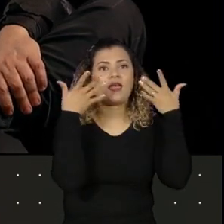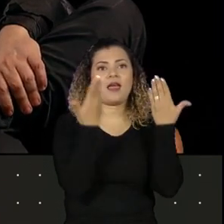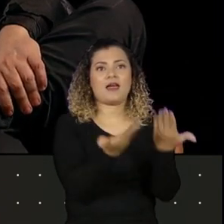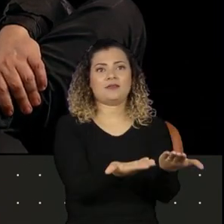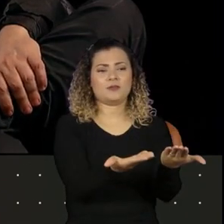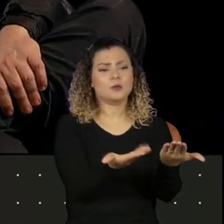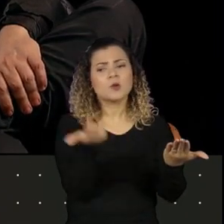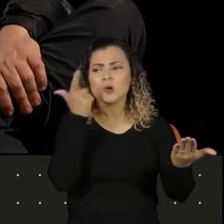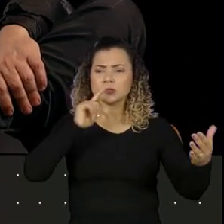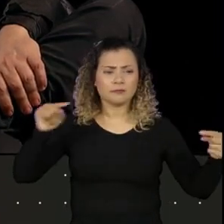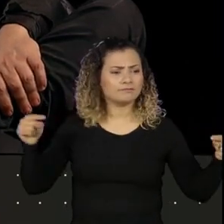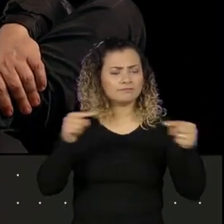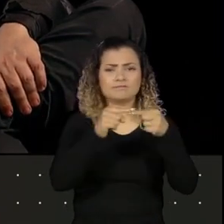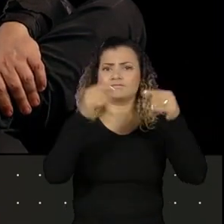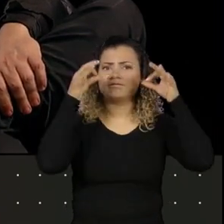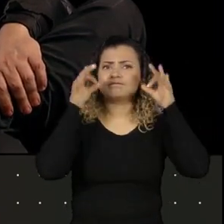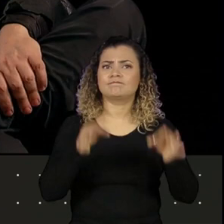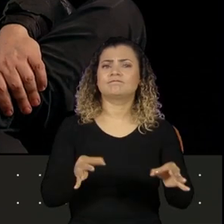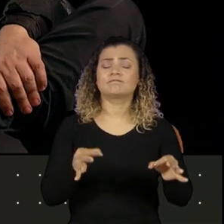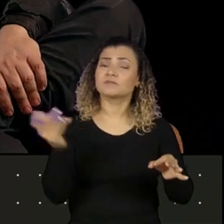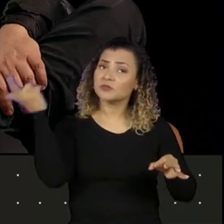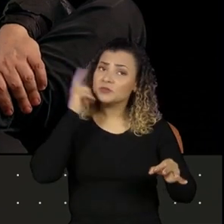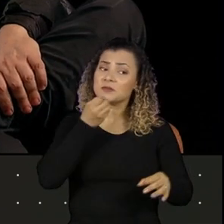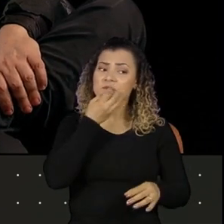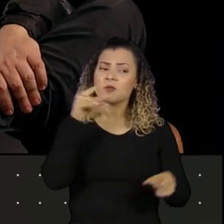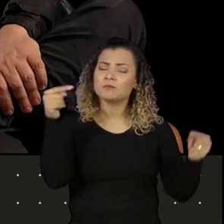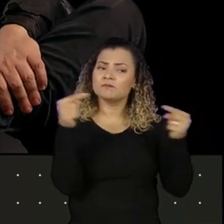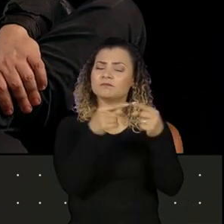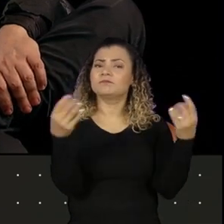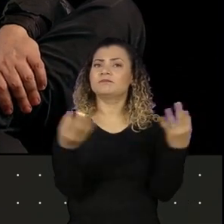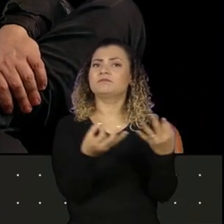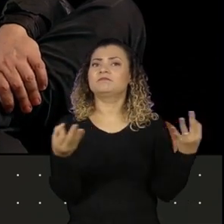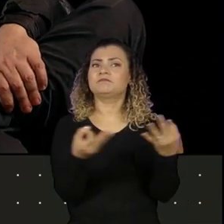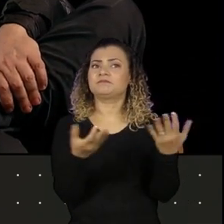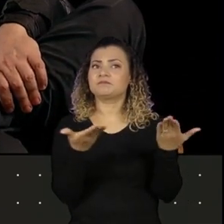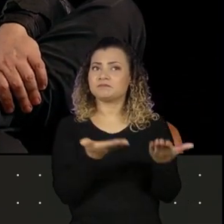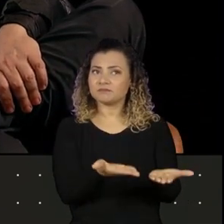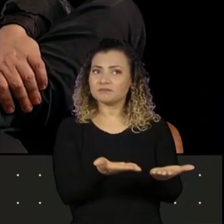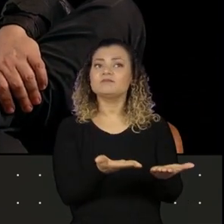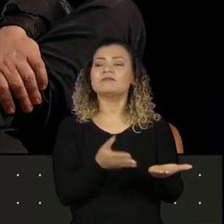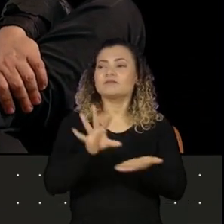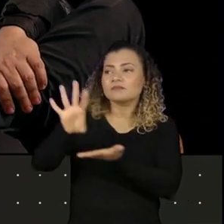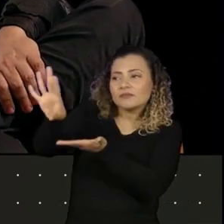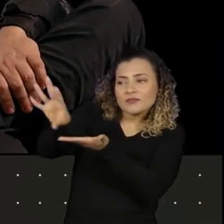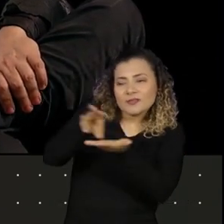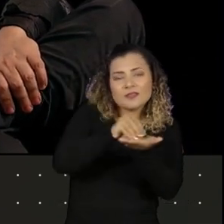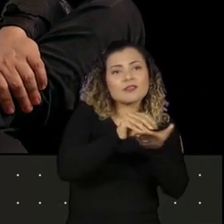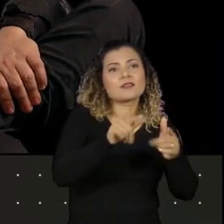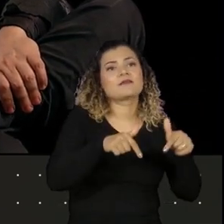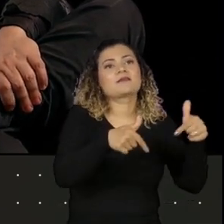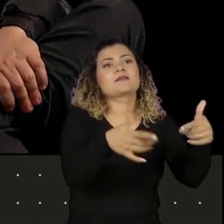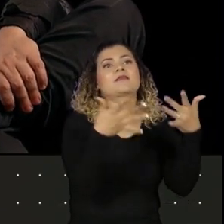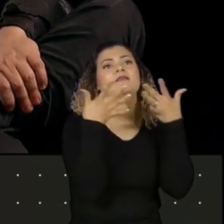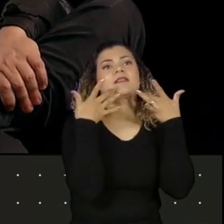se sustenta, que funciona perfeitamente como